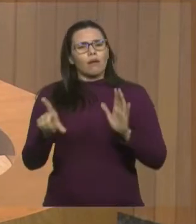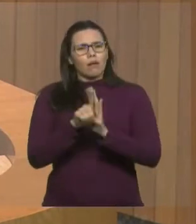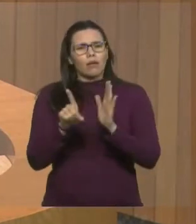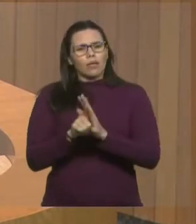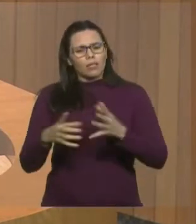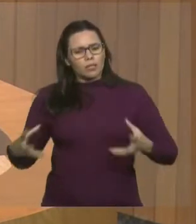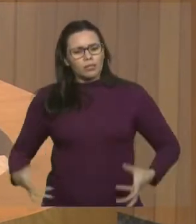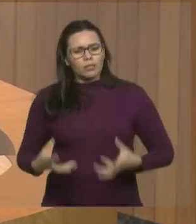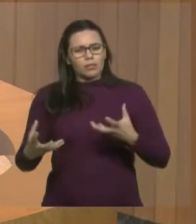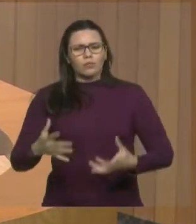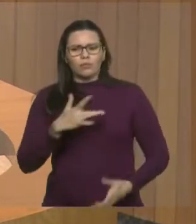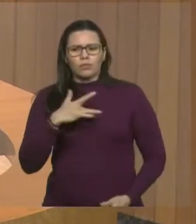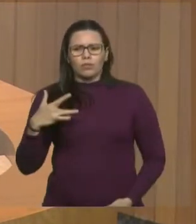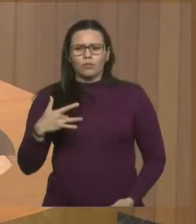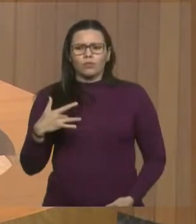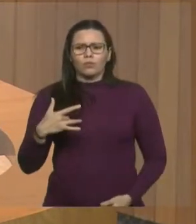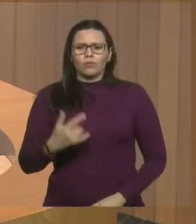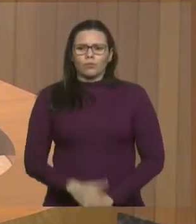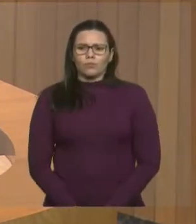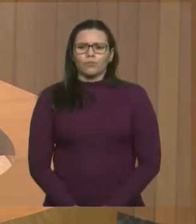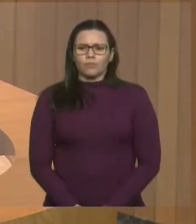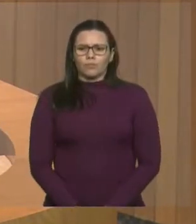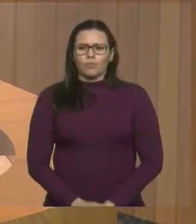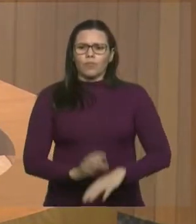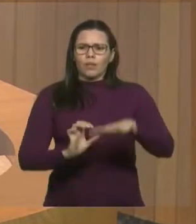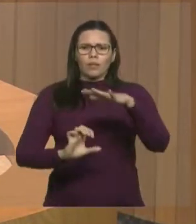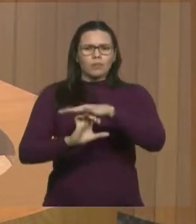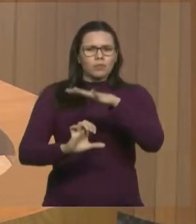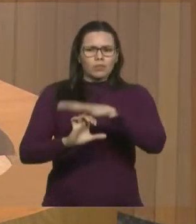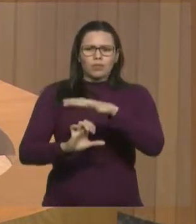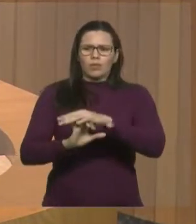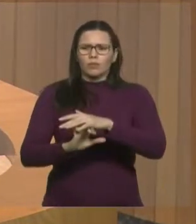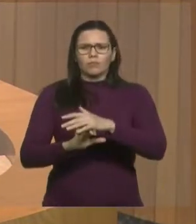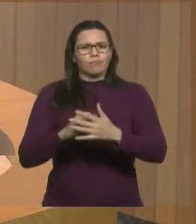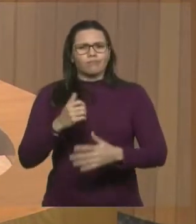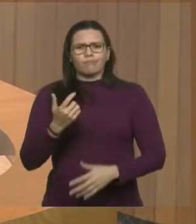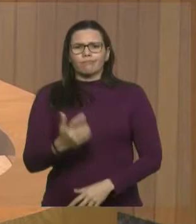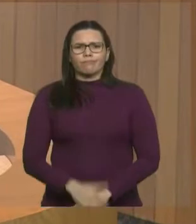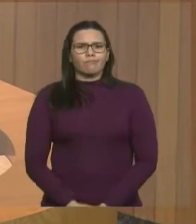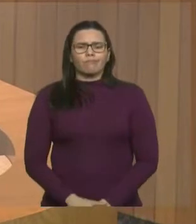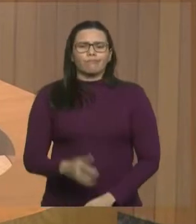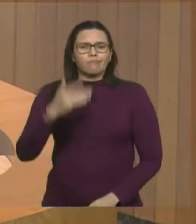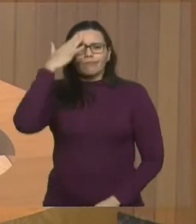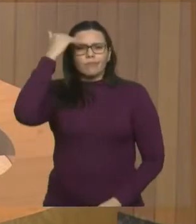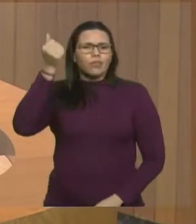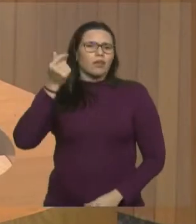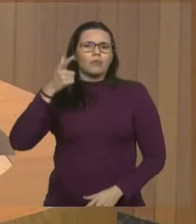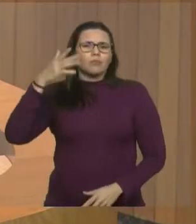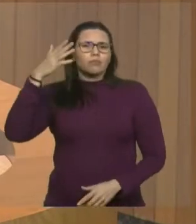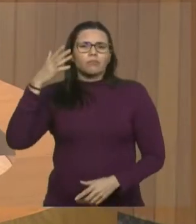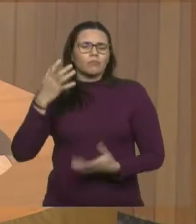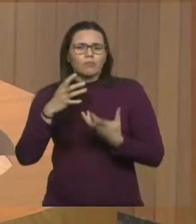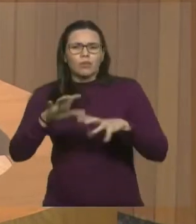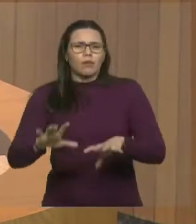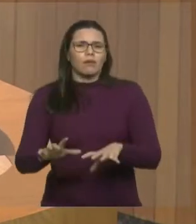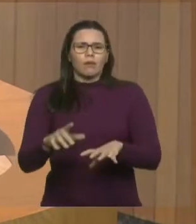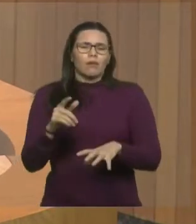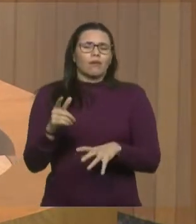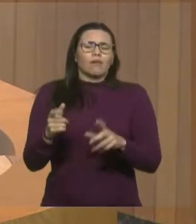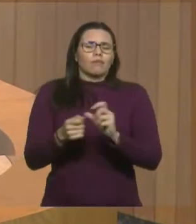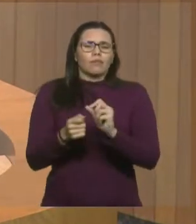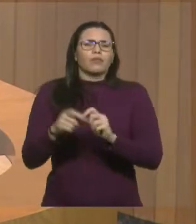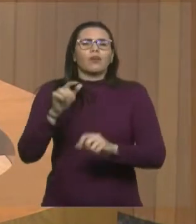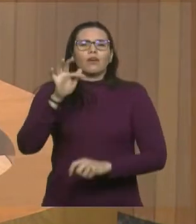dúvida que é um estado que o empresariado não tem cultura de fazer filantropia. Você for, por exemplo, a Barretos, o hospital, mais